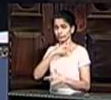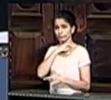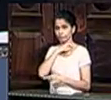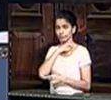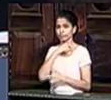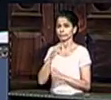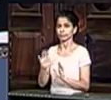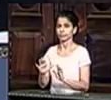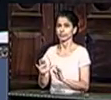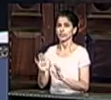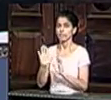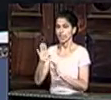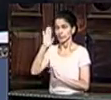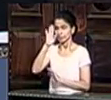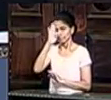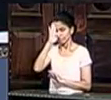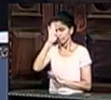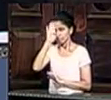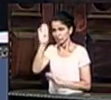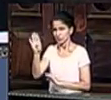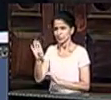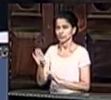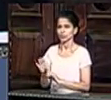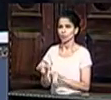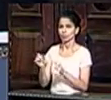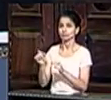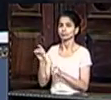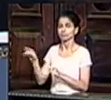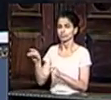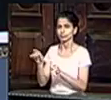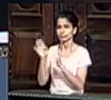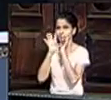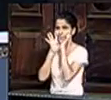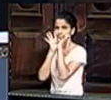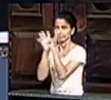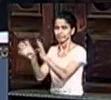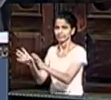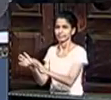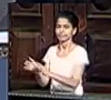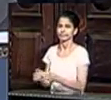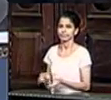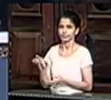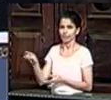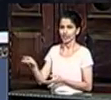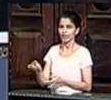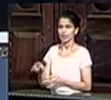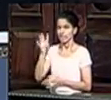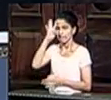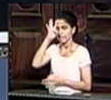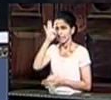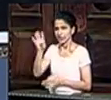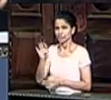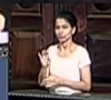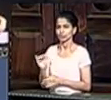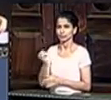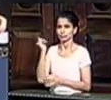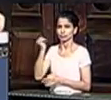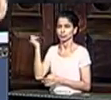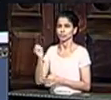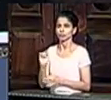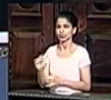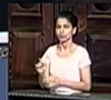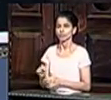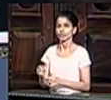de prioridades a um estado de calamidade pública no atendimento do que é essencial e é contra isso que nós vamos